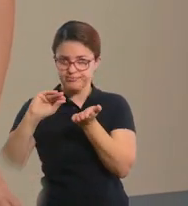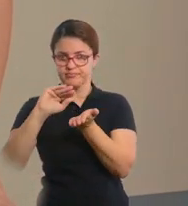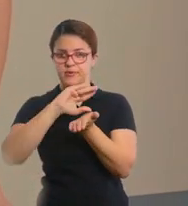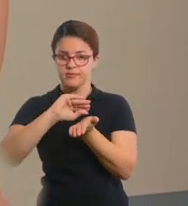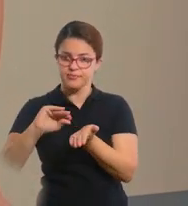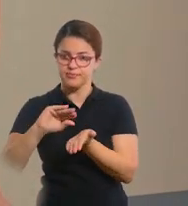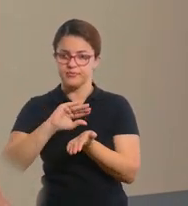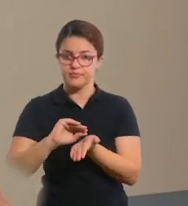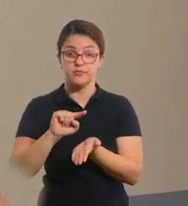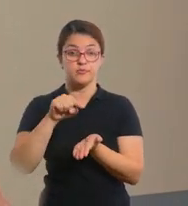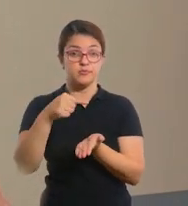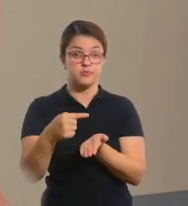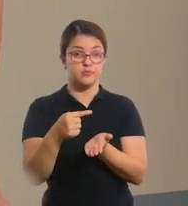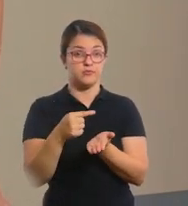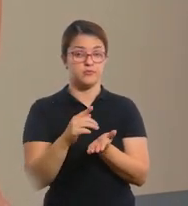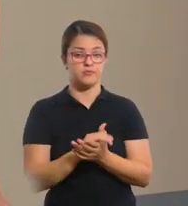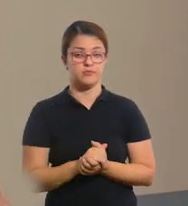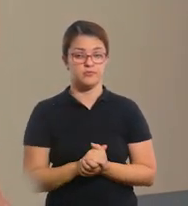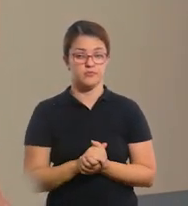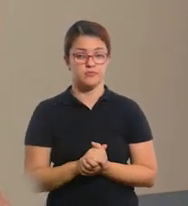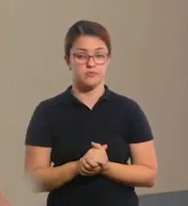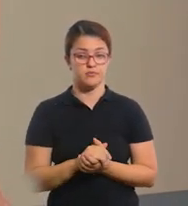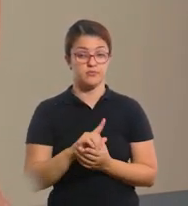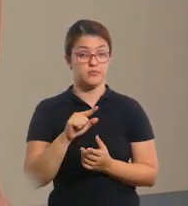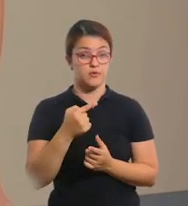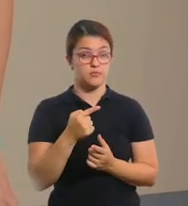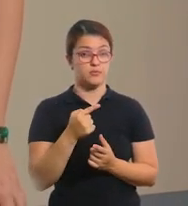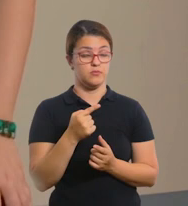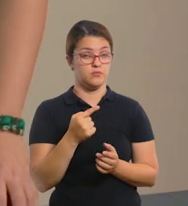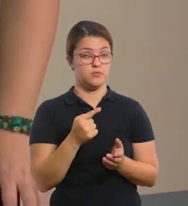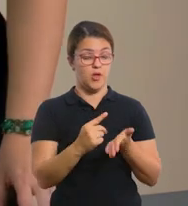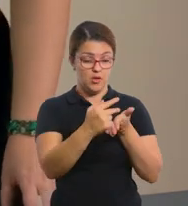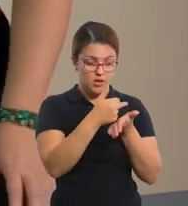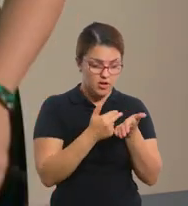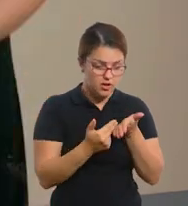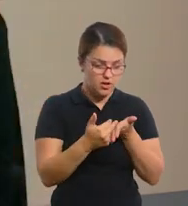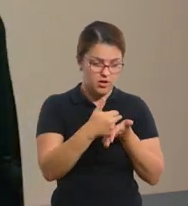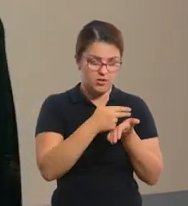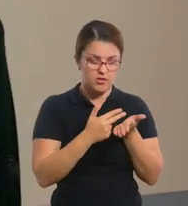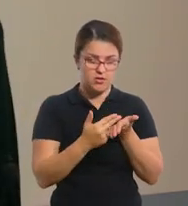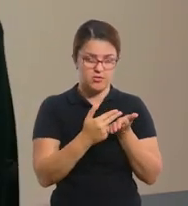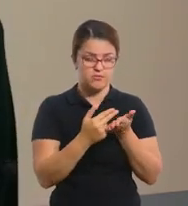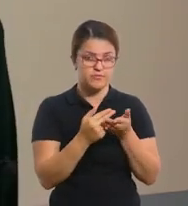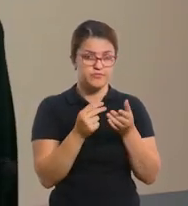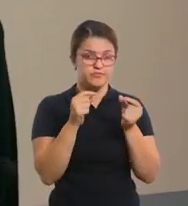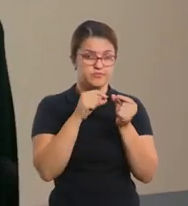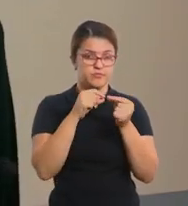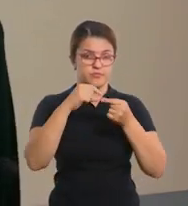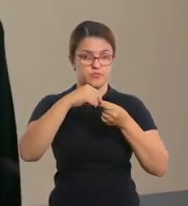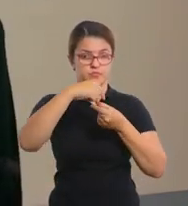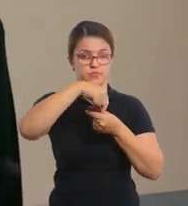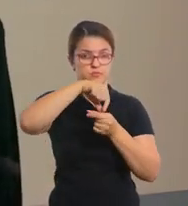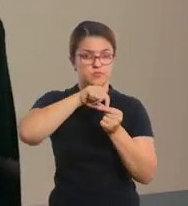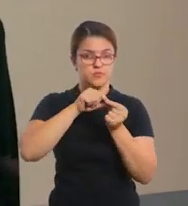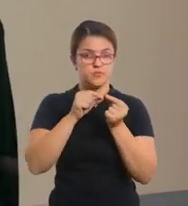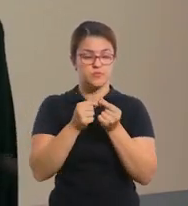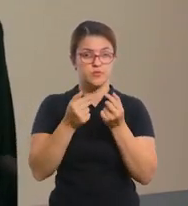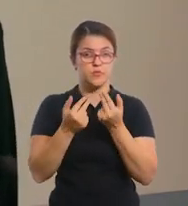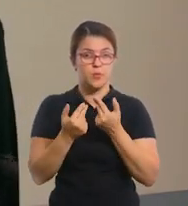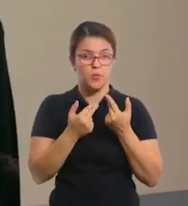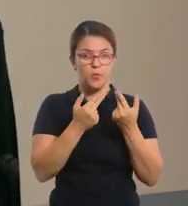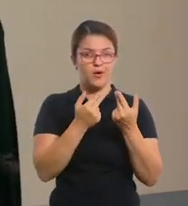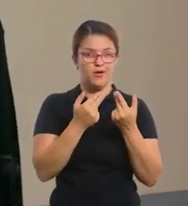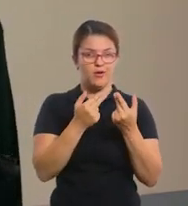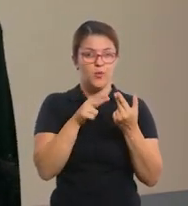depois vão encaixar essas um recortar essas festas aqui e vou encaixar uma com a outra as